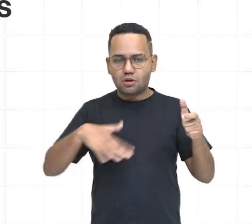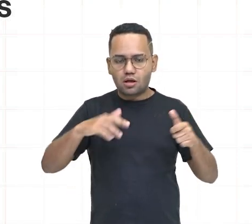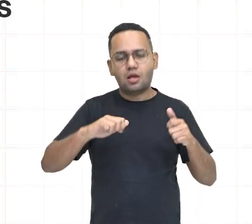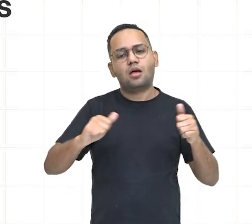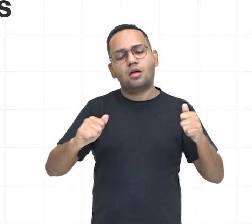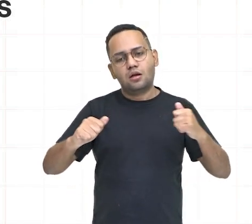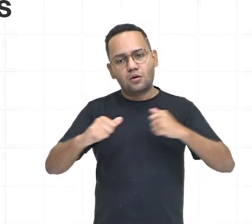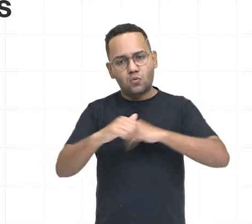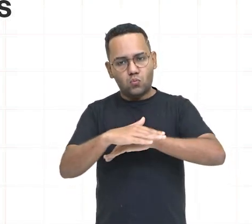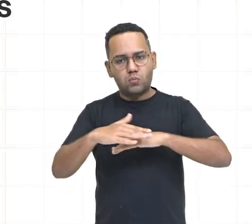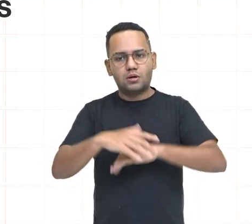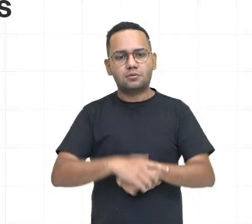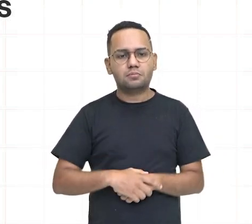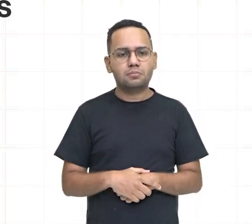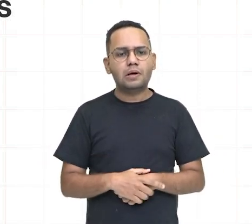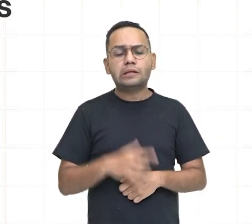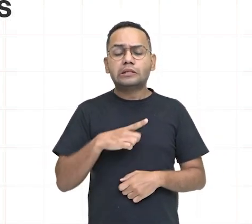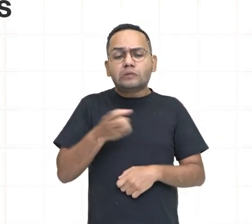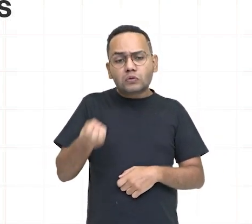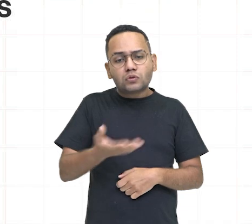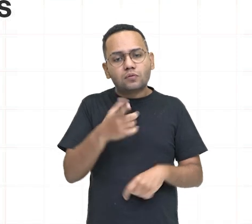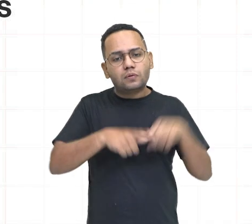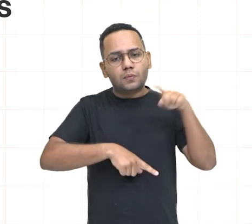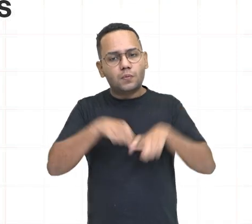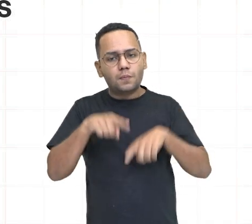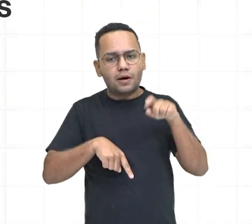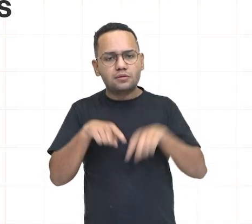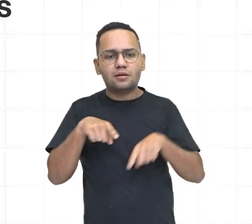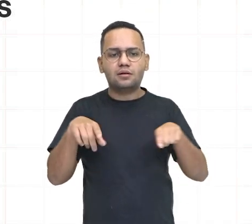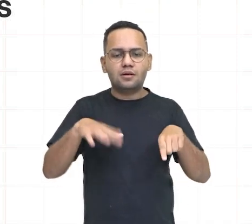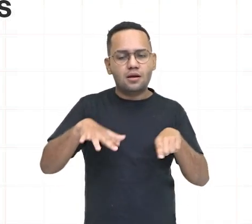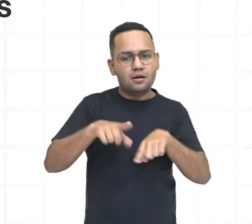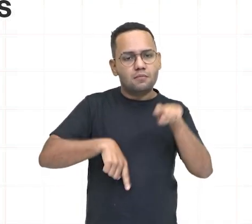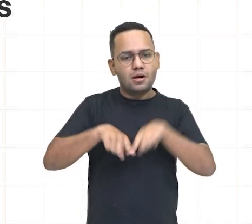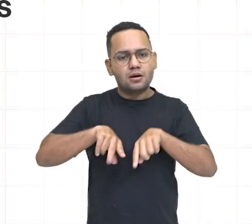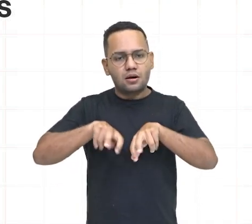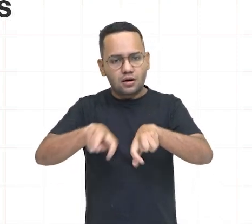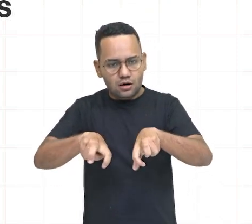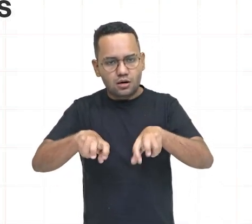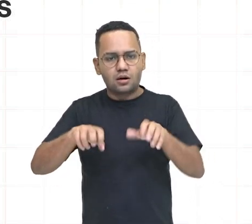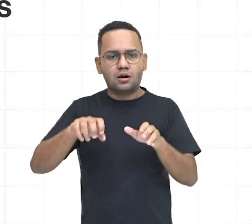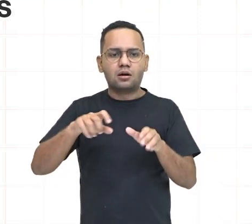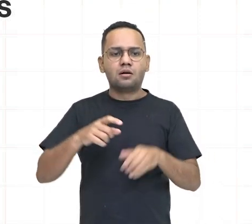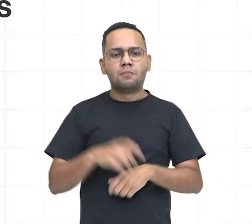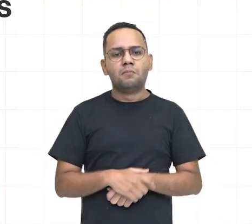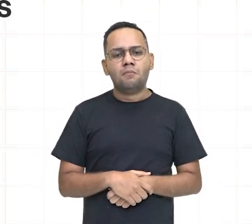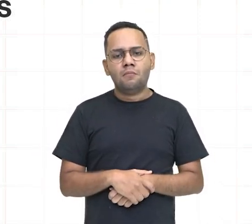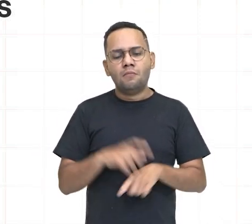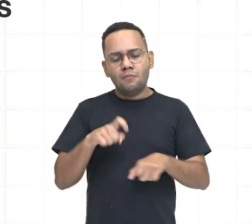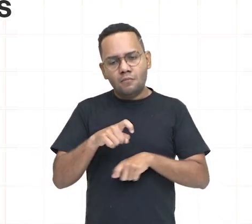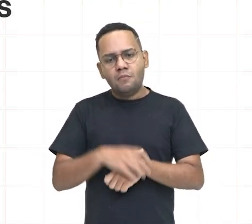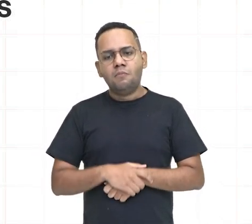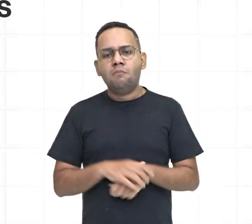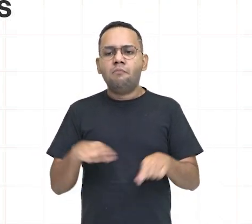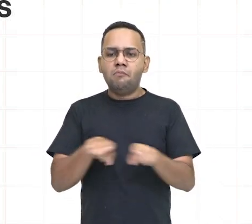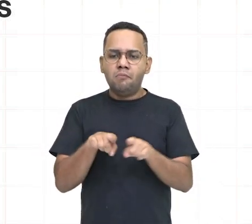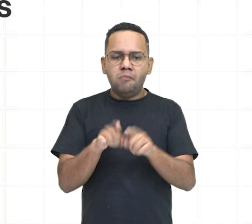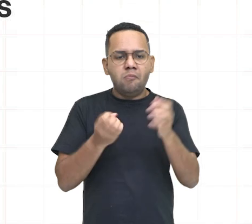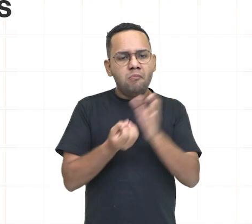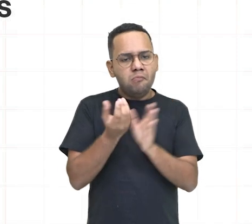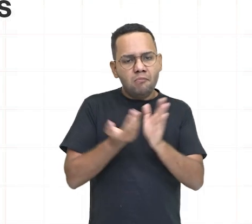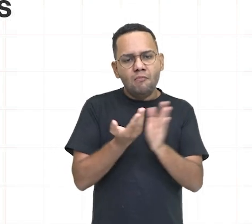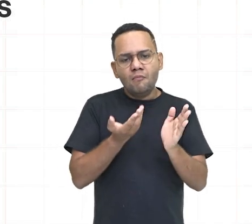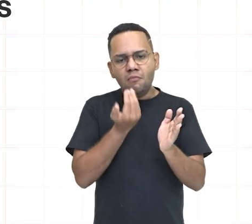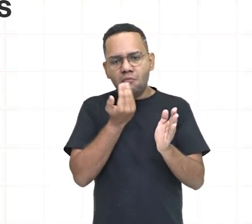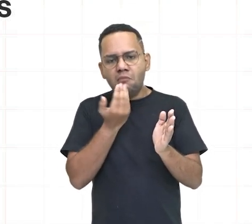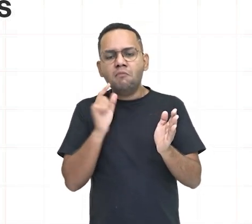urbana, novas mercadorias produzidas em matérias-primas, agrícolas e as demandas geradas pela